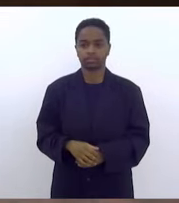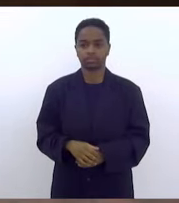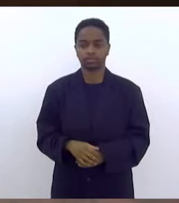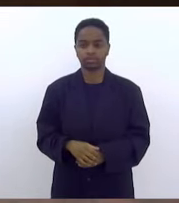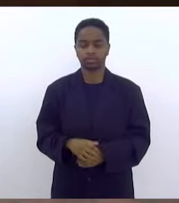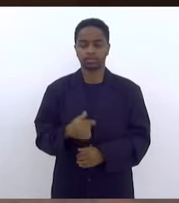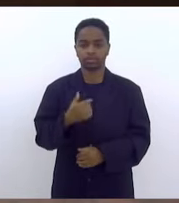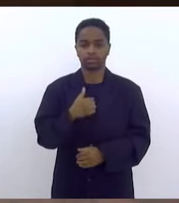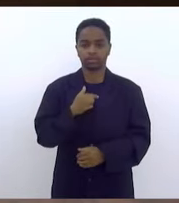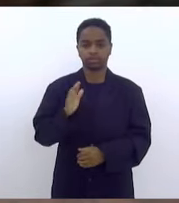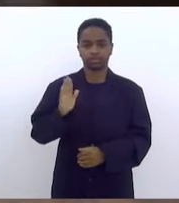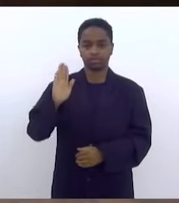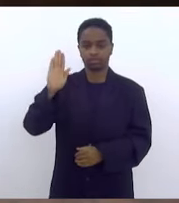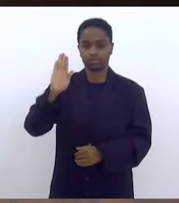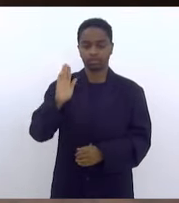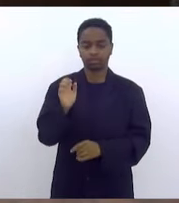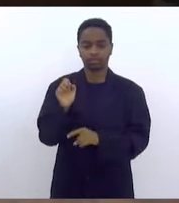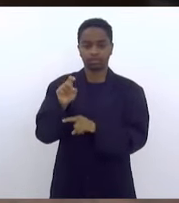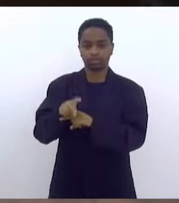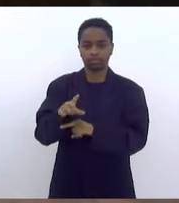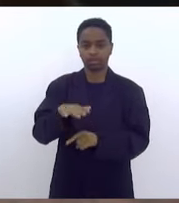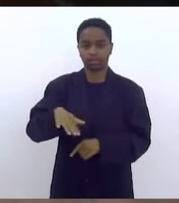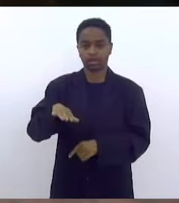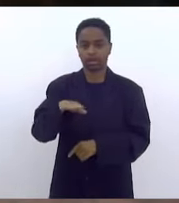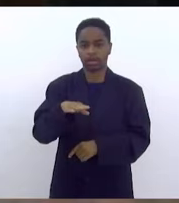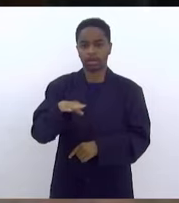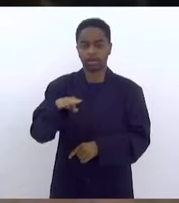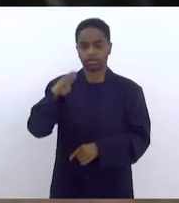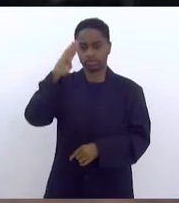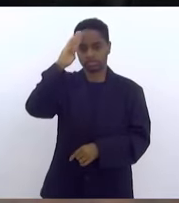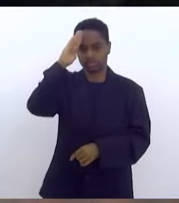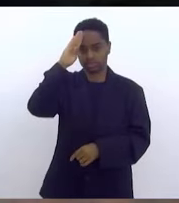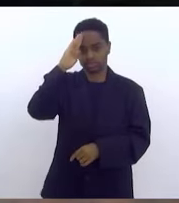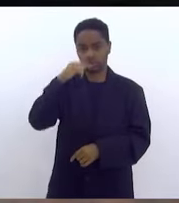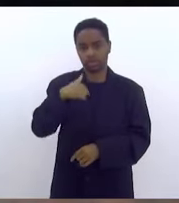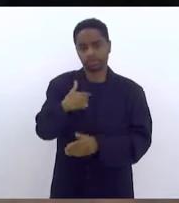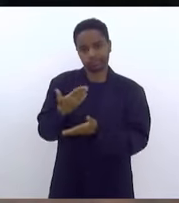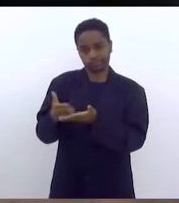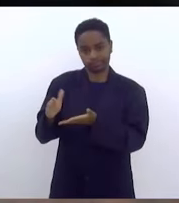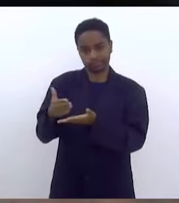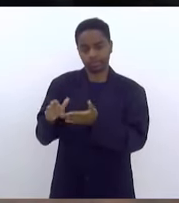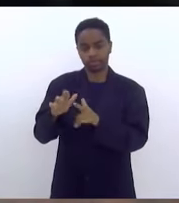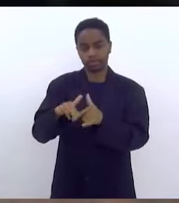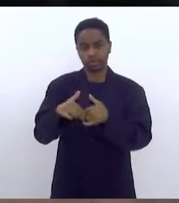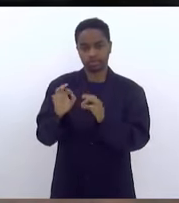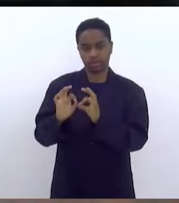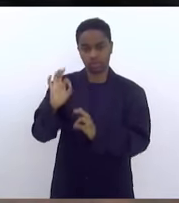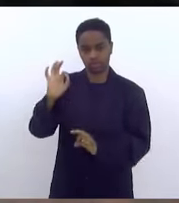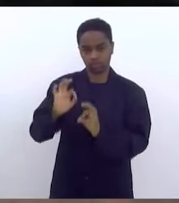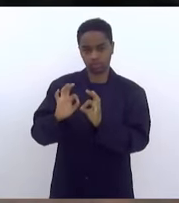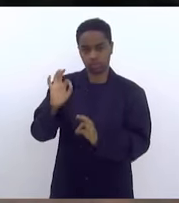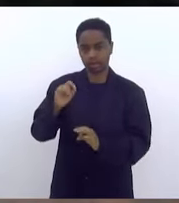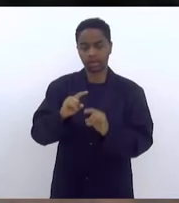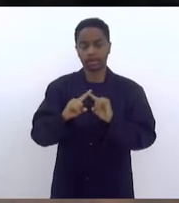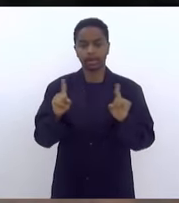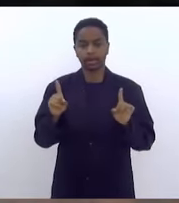para ingressar na carreira militar, eu sobrei por conta do tamanho, mas tinha